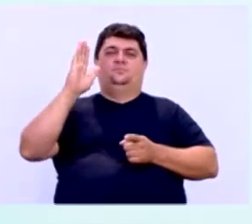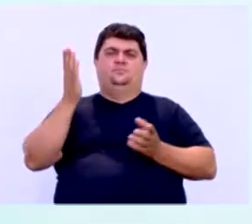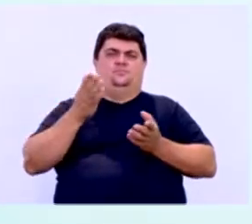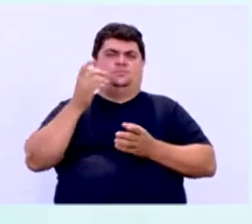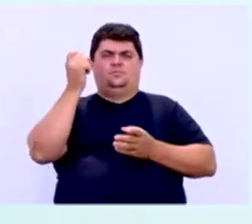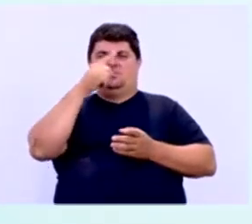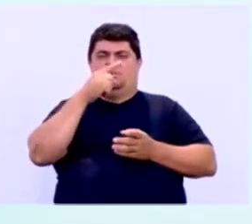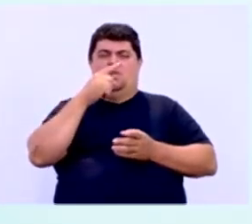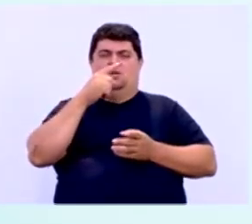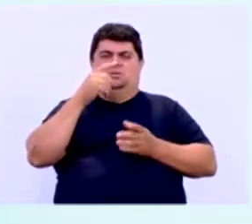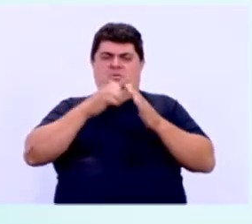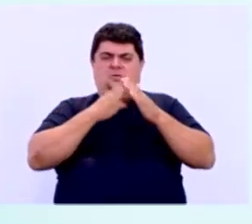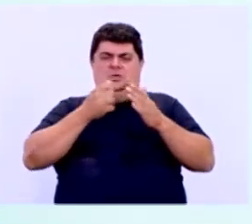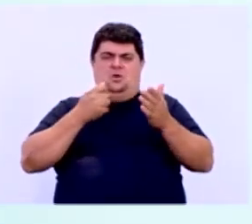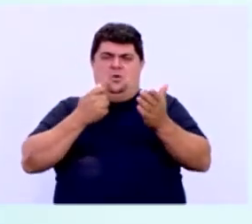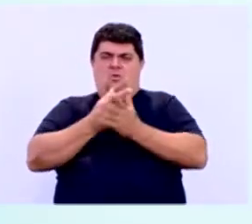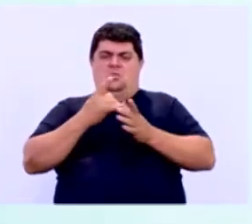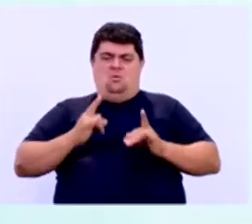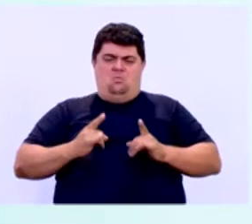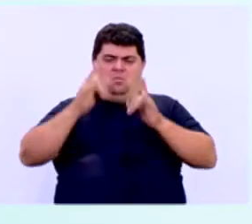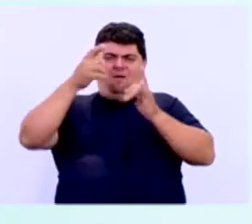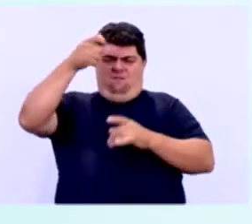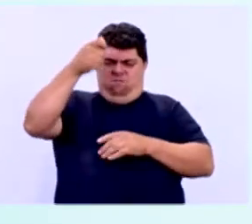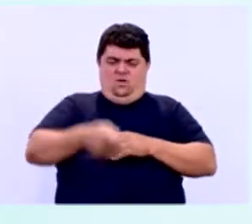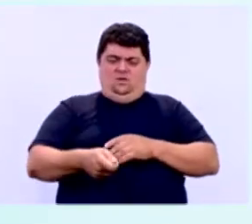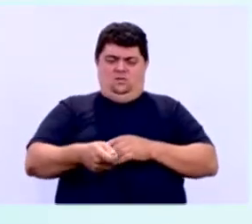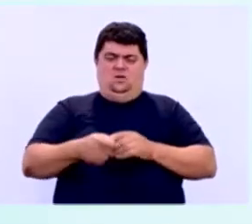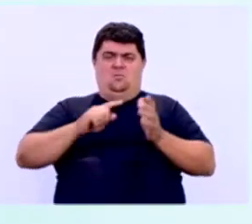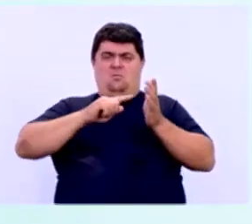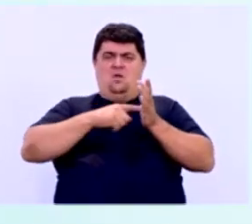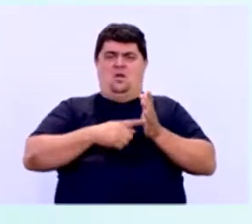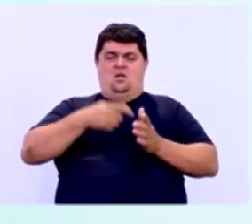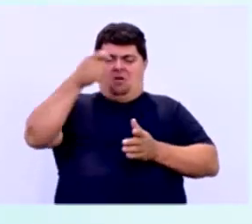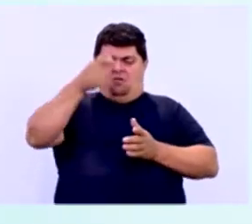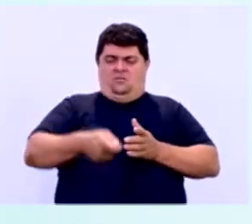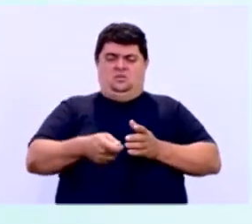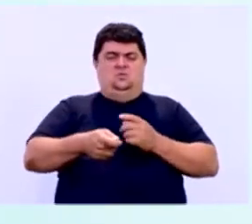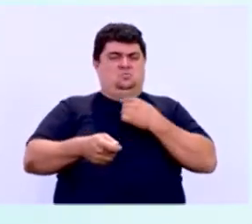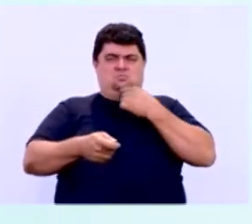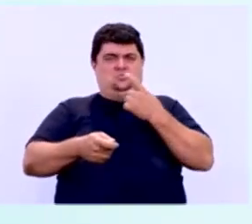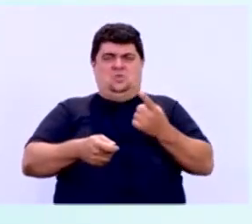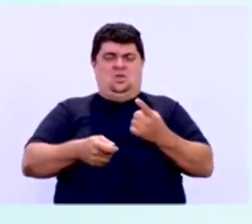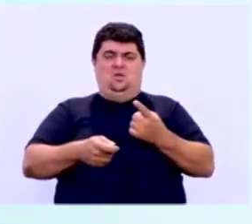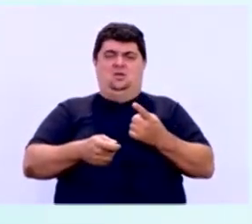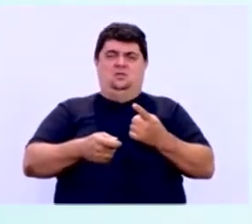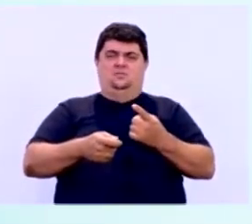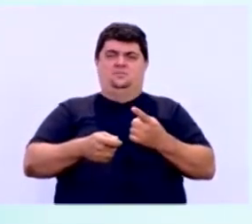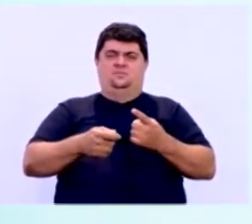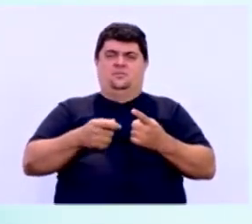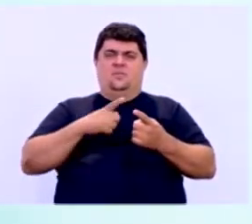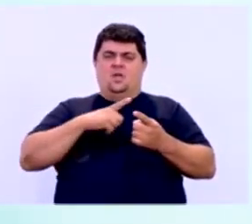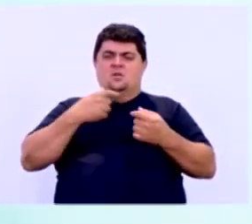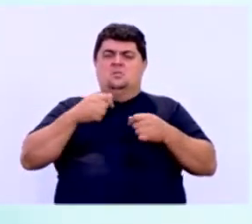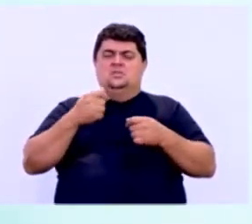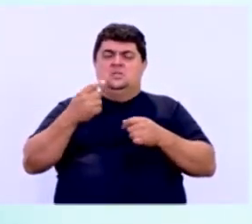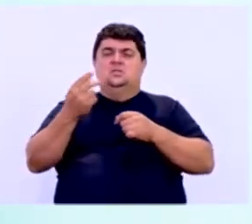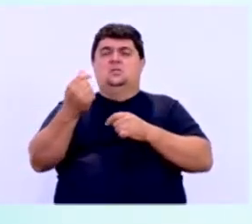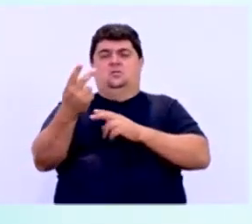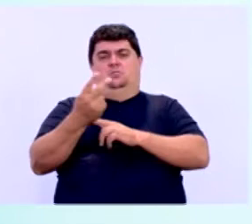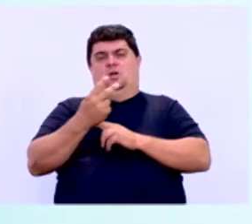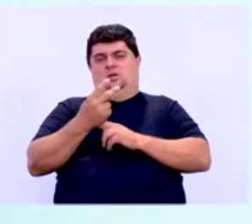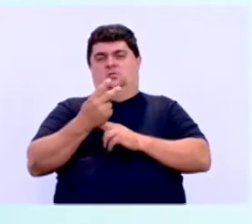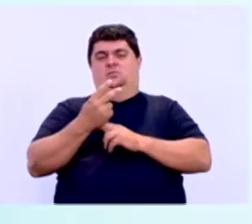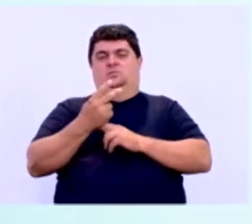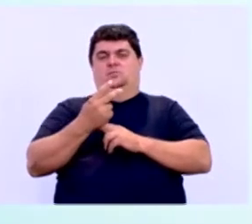empresa consegue comprar um prédio à vista, uma máquina à vista. Então, ela busca esse financiamento no